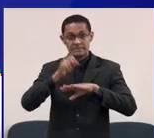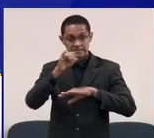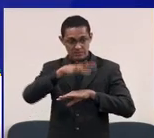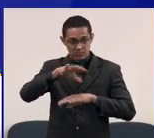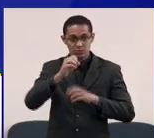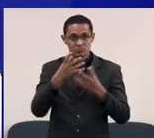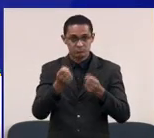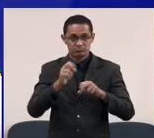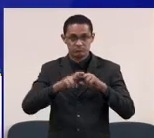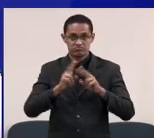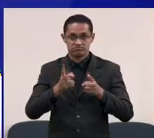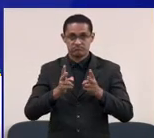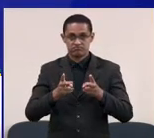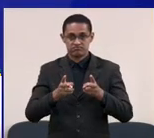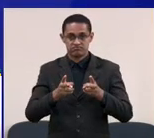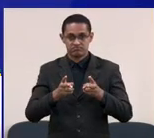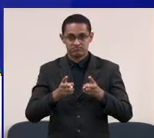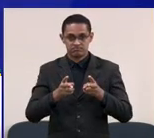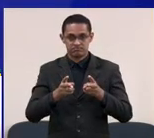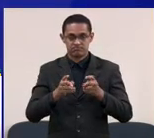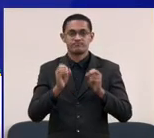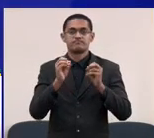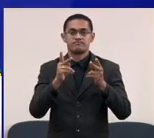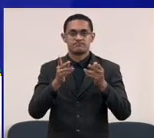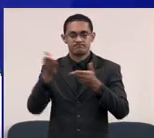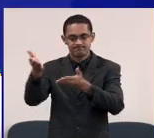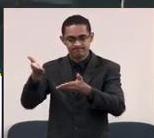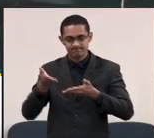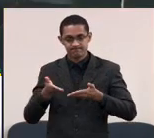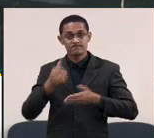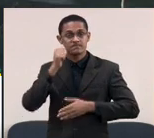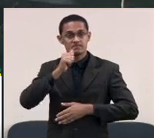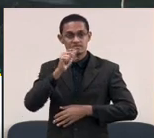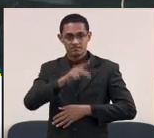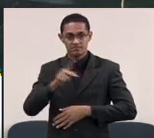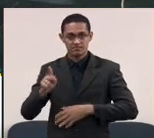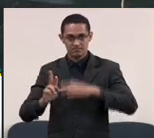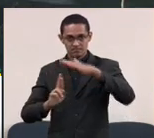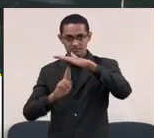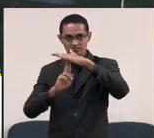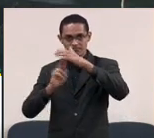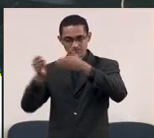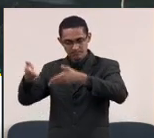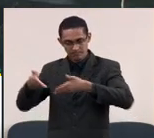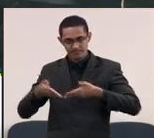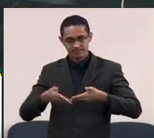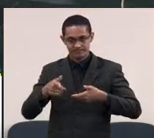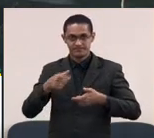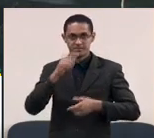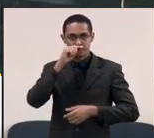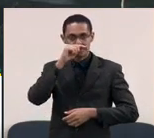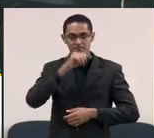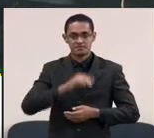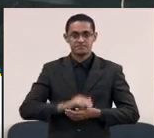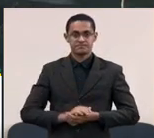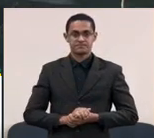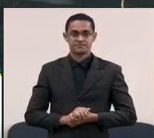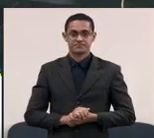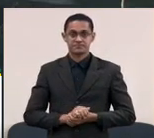estiverem de acordo, permaneçam como estão. Aprovado. Peço a